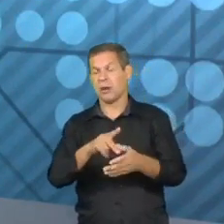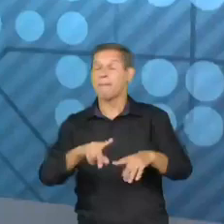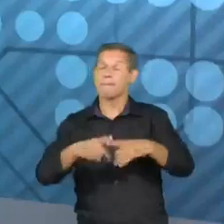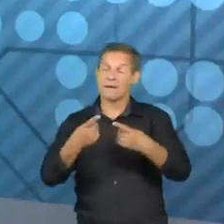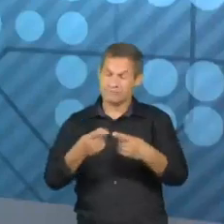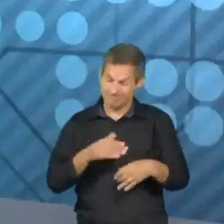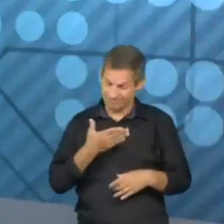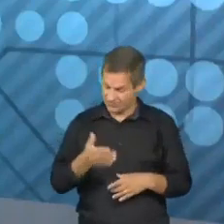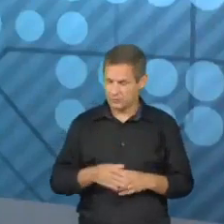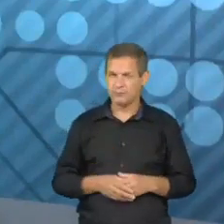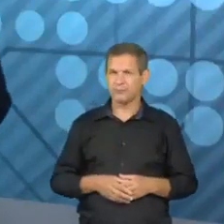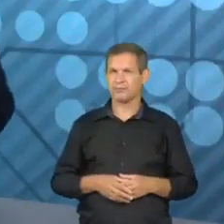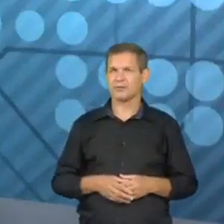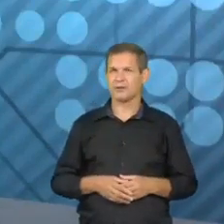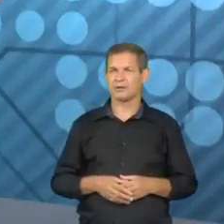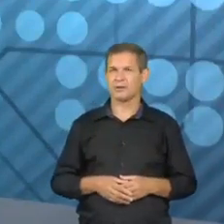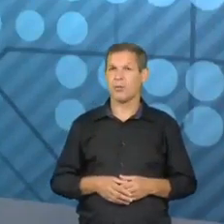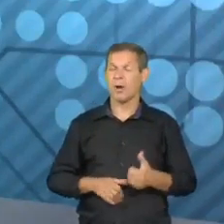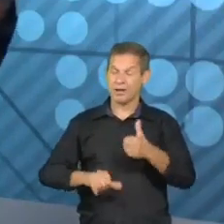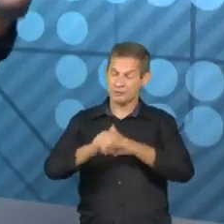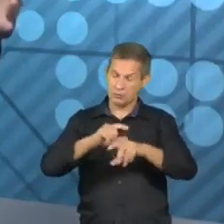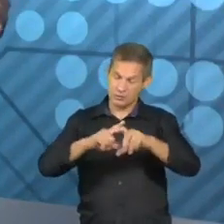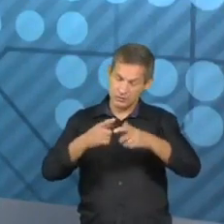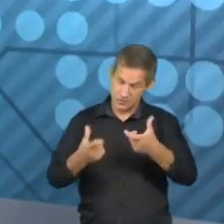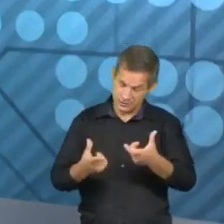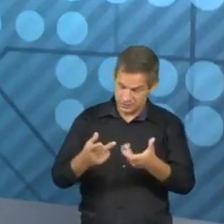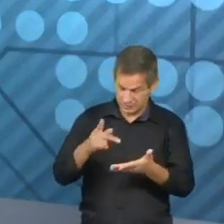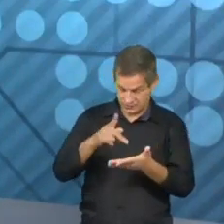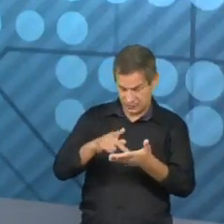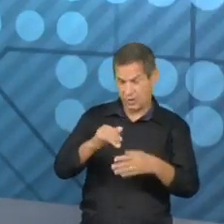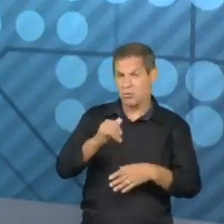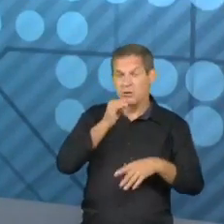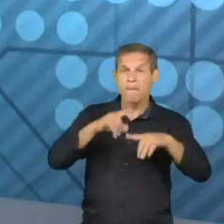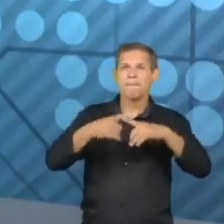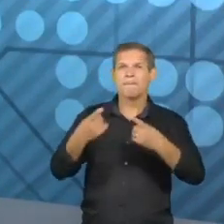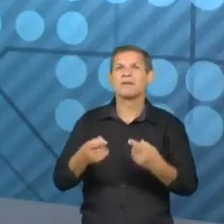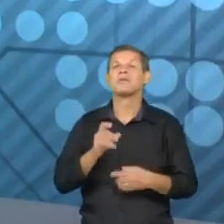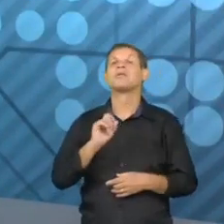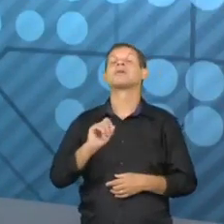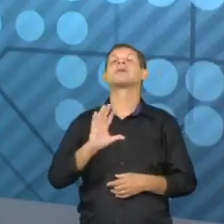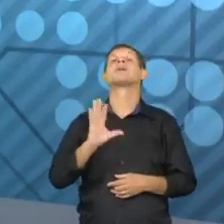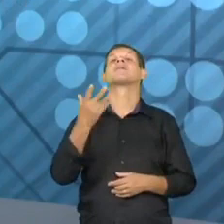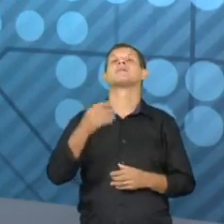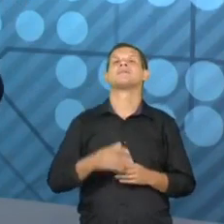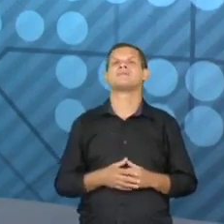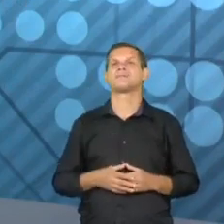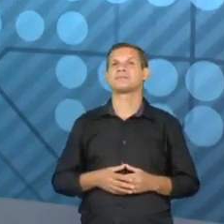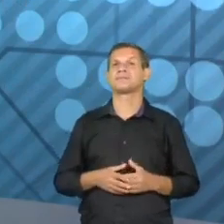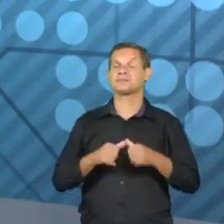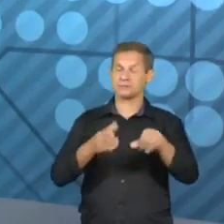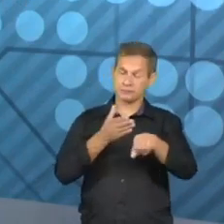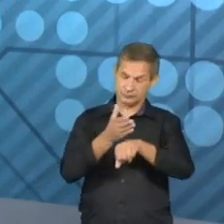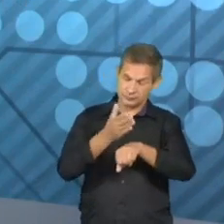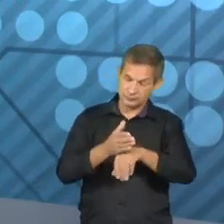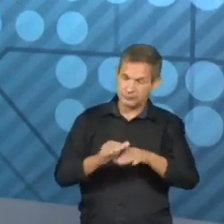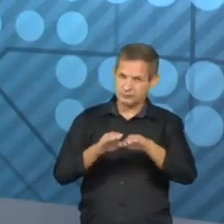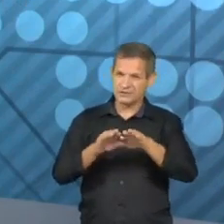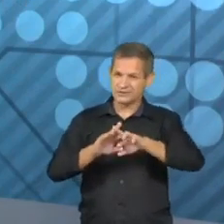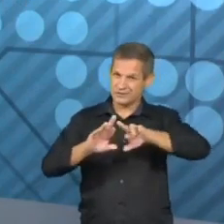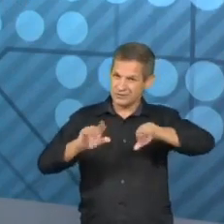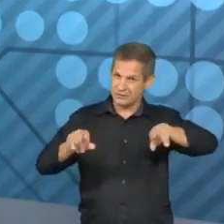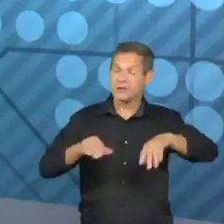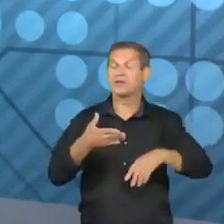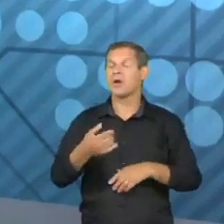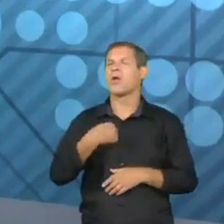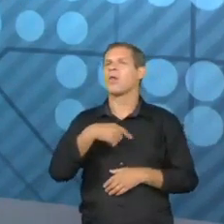E aí, uma grande mudança, né, de realidade no caso. E aí o que vai ocorrer? Esse acesso ele é desigual.